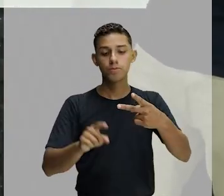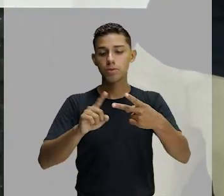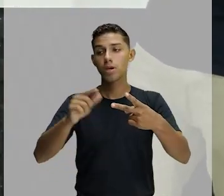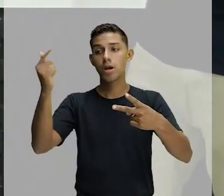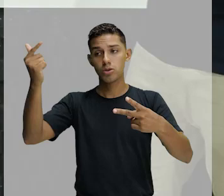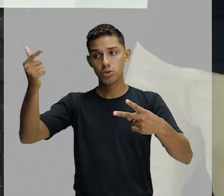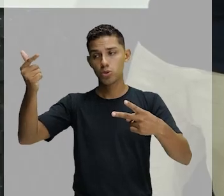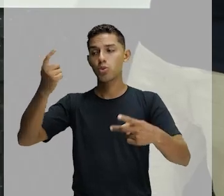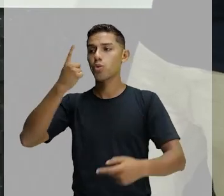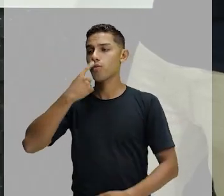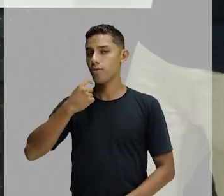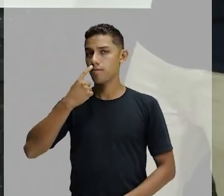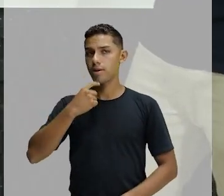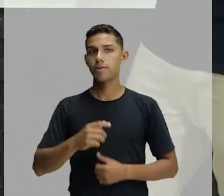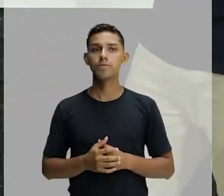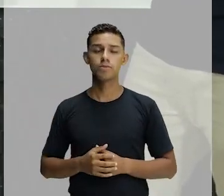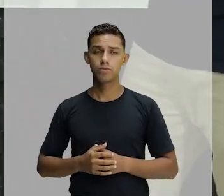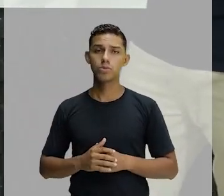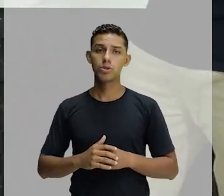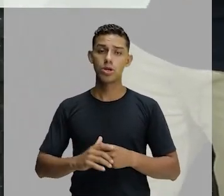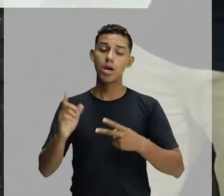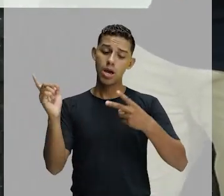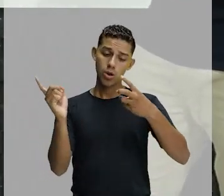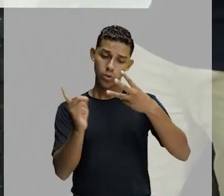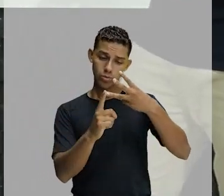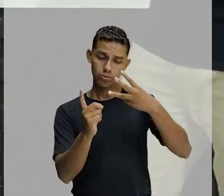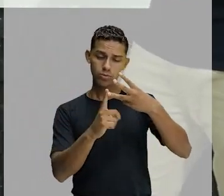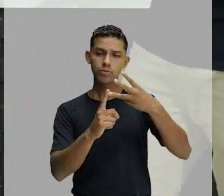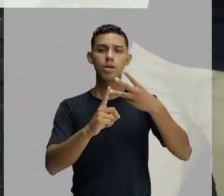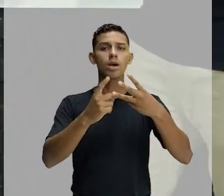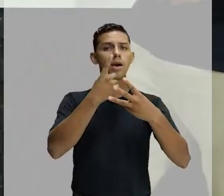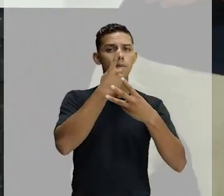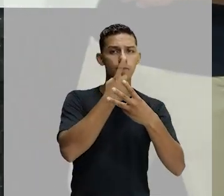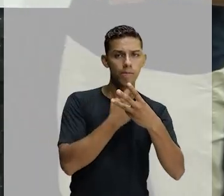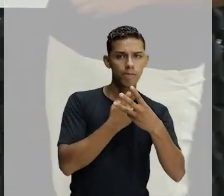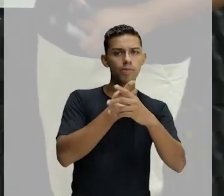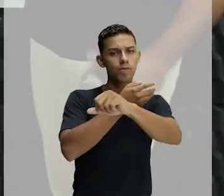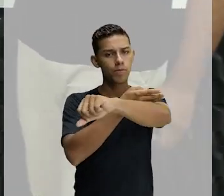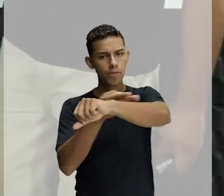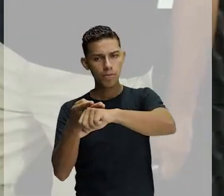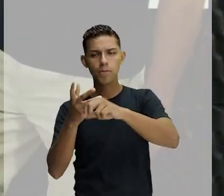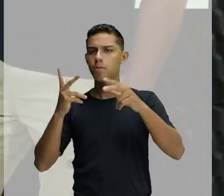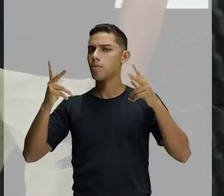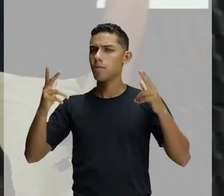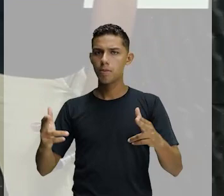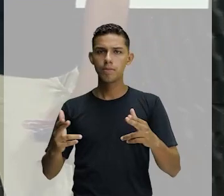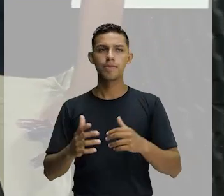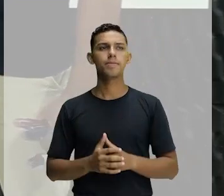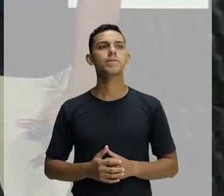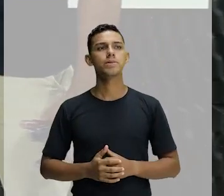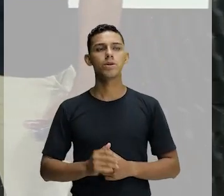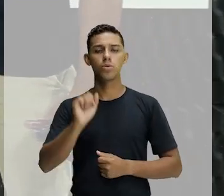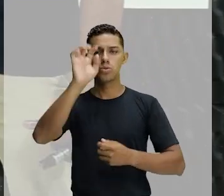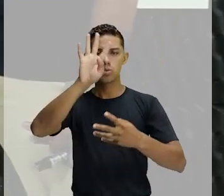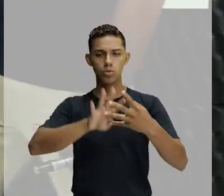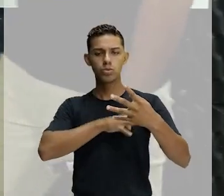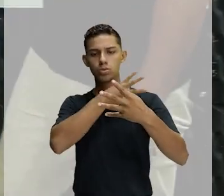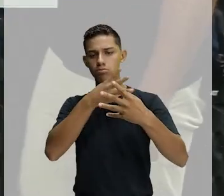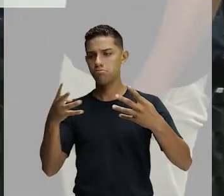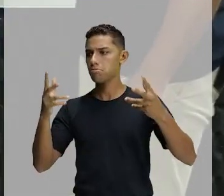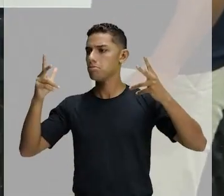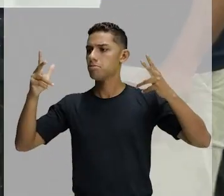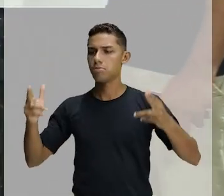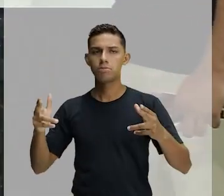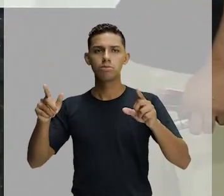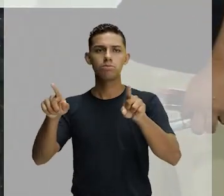vai apresentar o fenótipo branco e vermelho ao mesmo tempo. Então, a tabela vai ser praticamente a mesma. Se